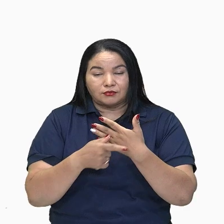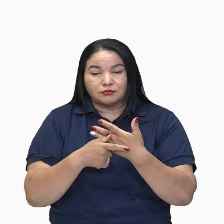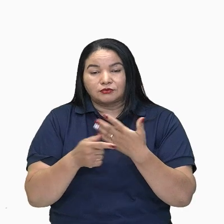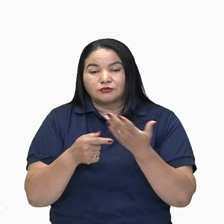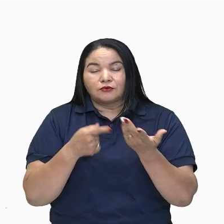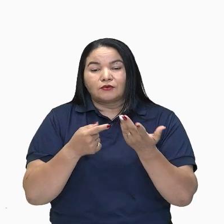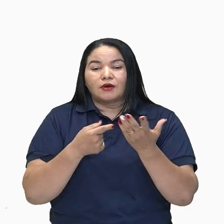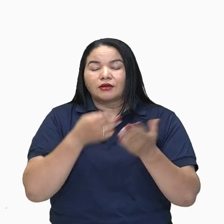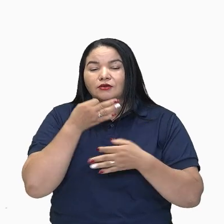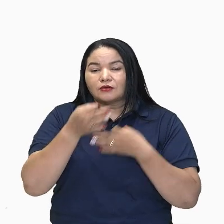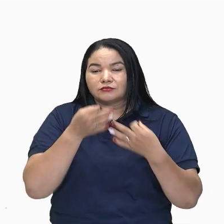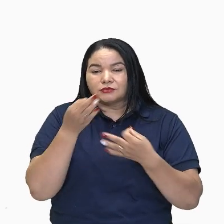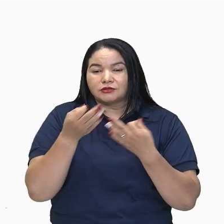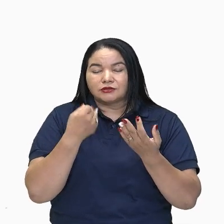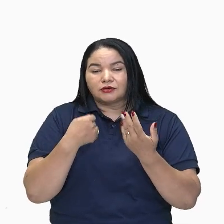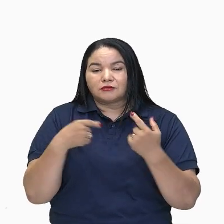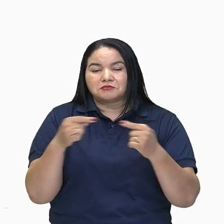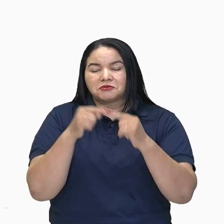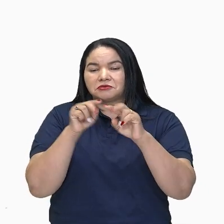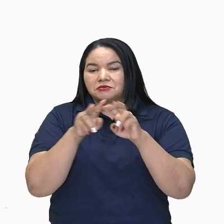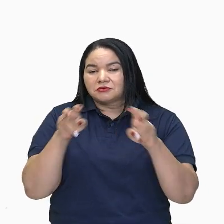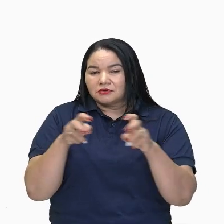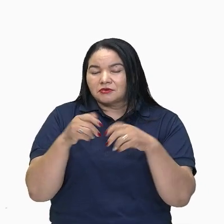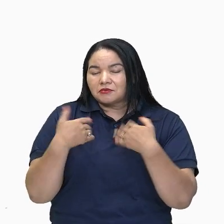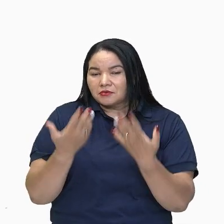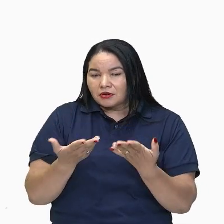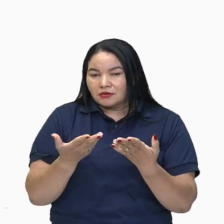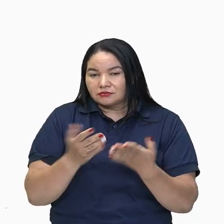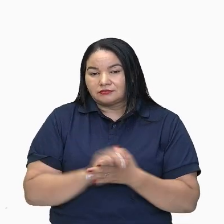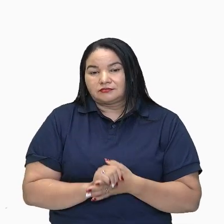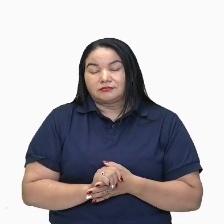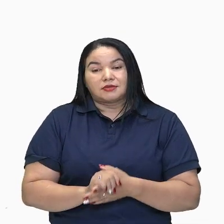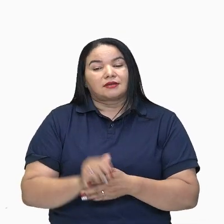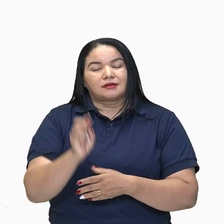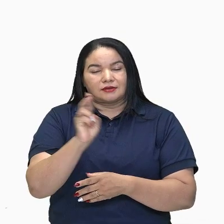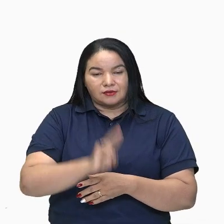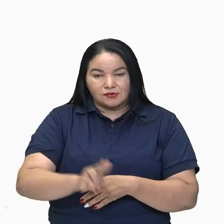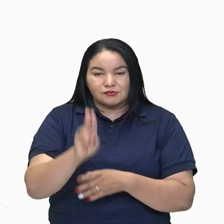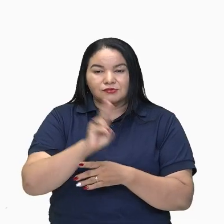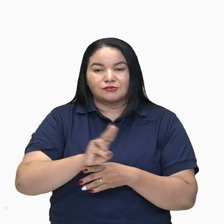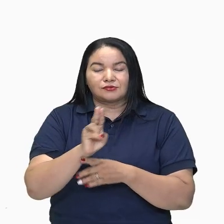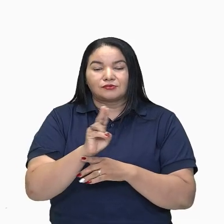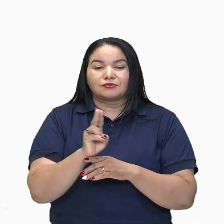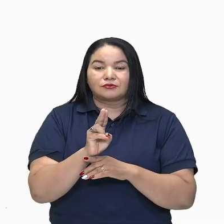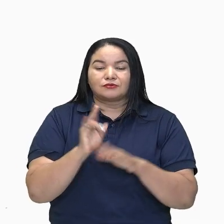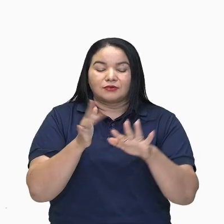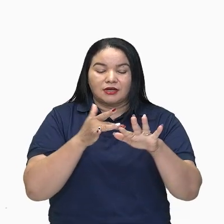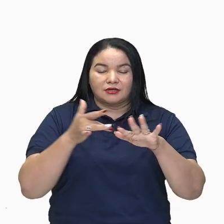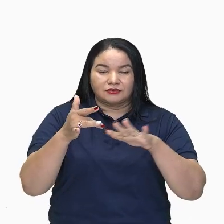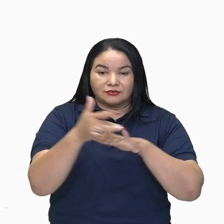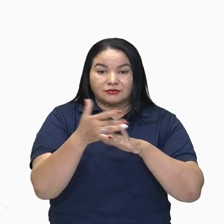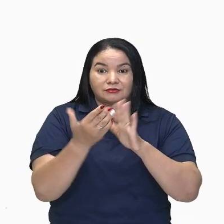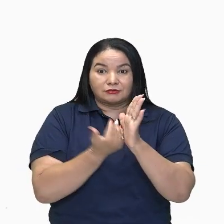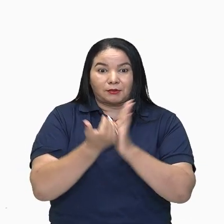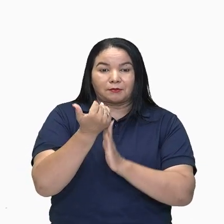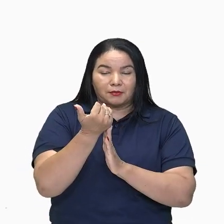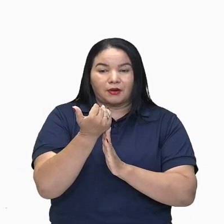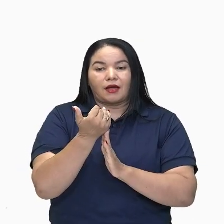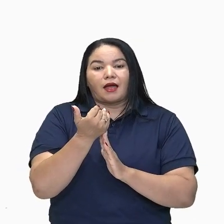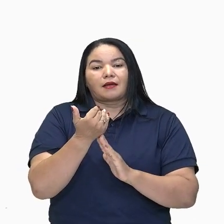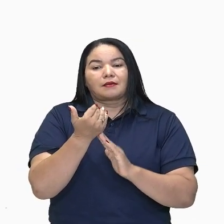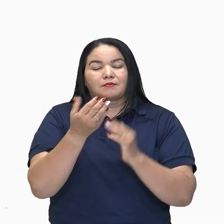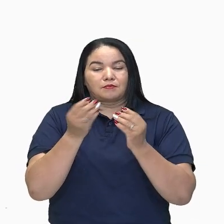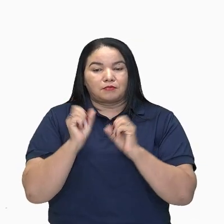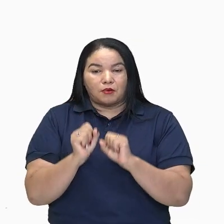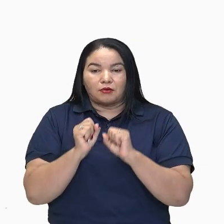o assunto que foi abordado? Que o uso excessivo de redes sociais prejudica a saúde mental dos